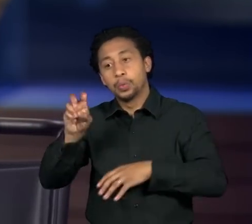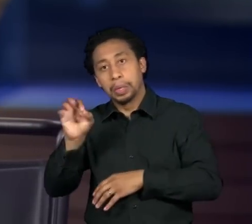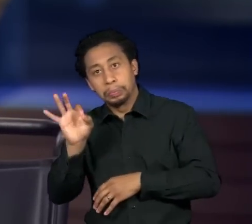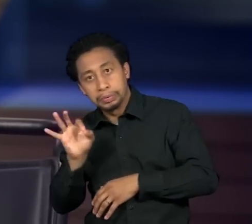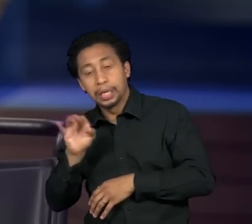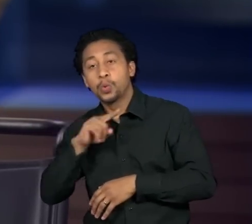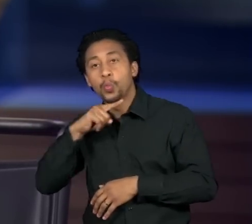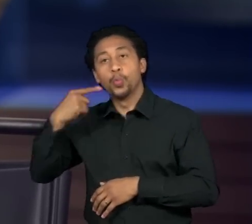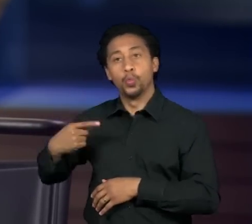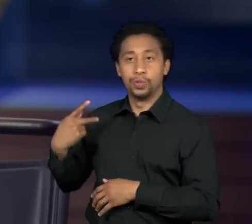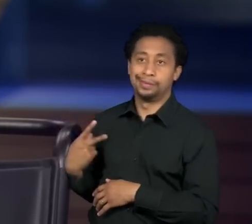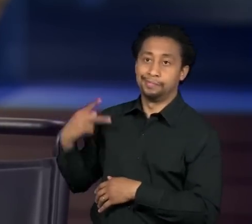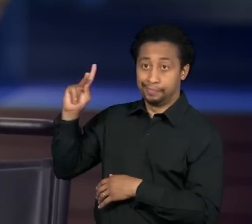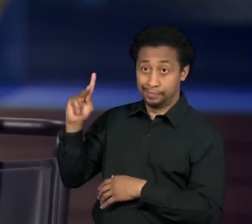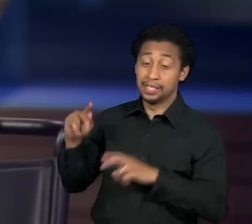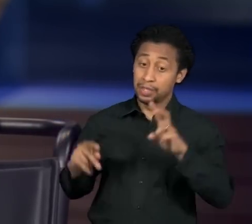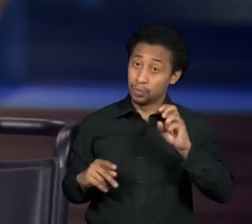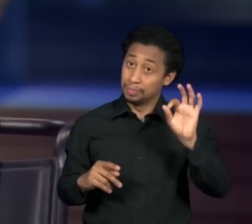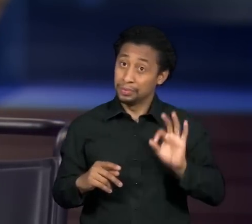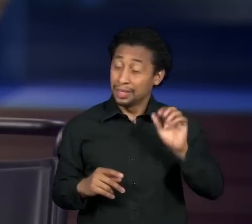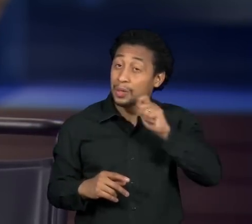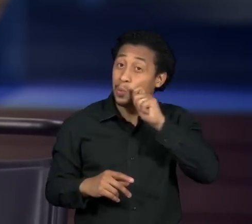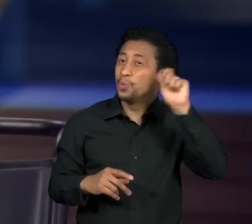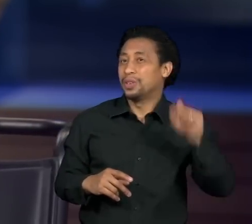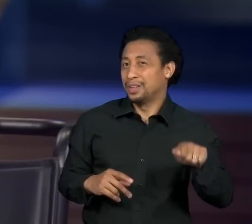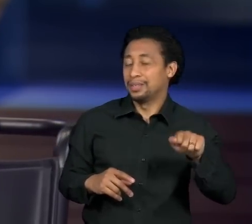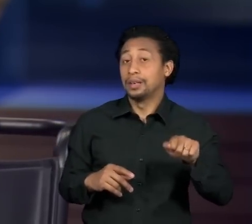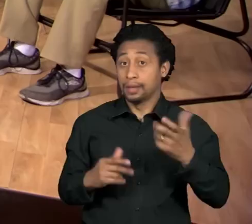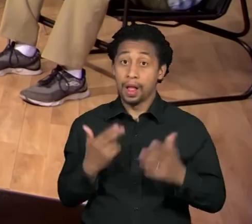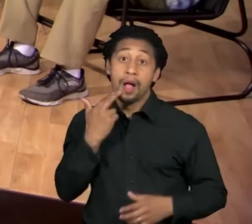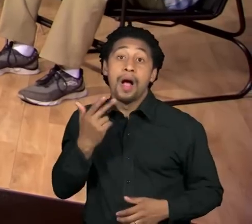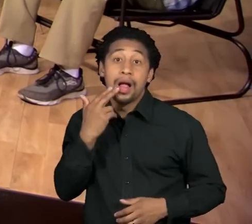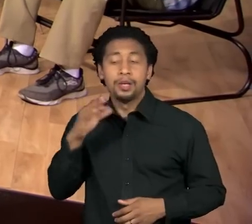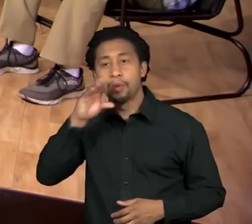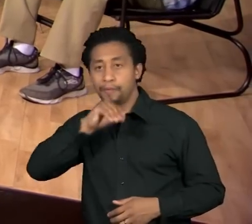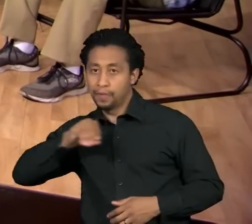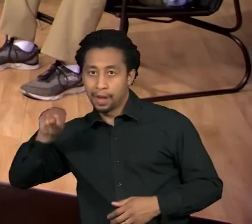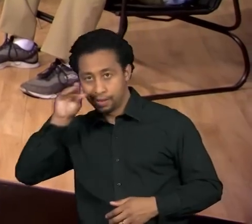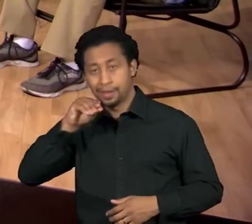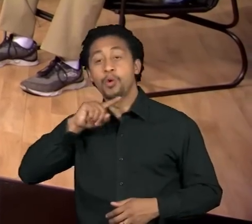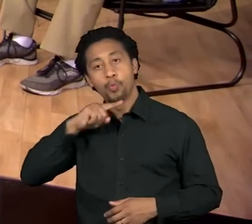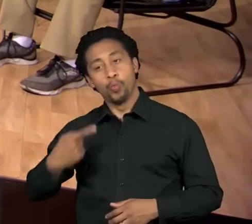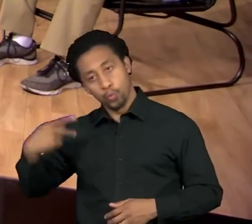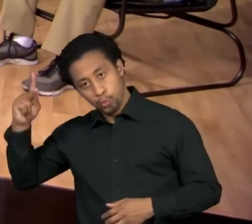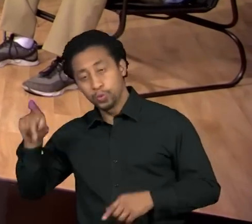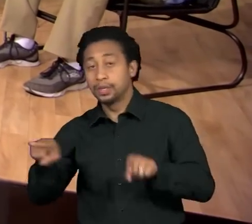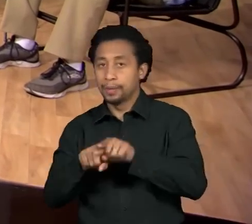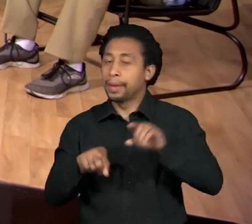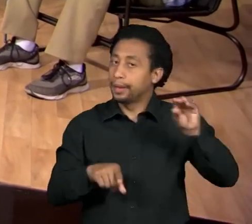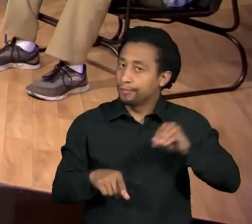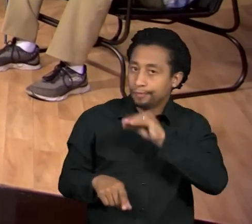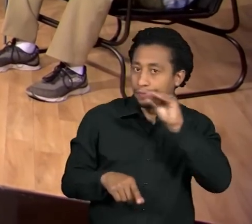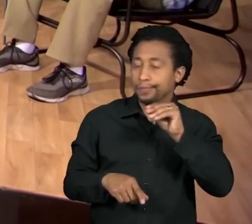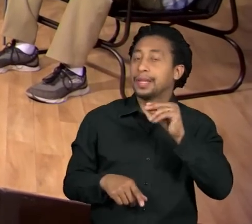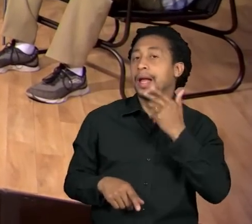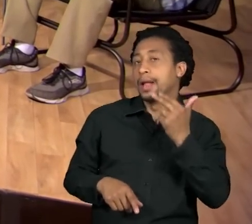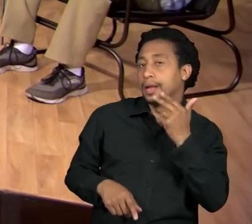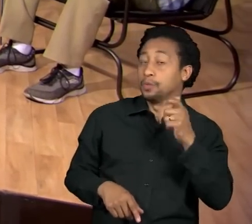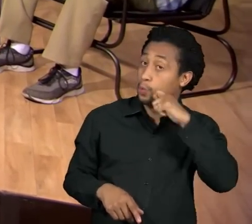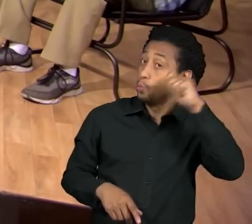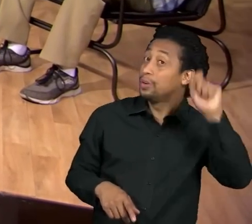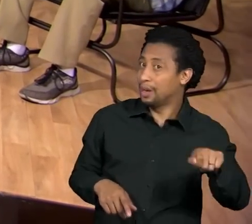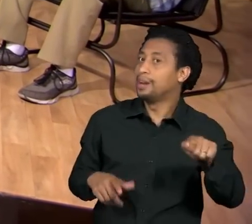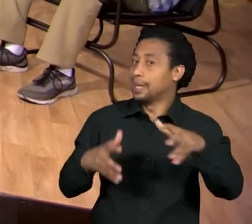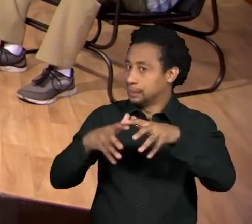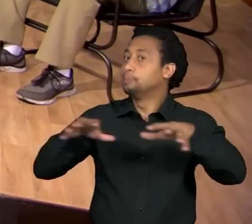parte é de origem ucraniana, né? Uns falam russo, outros ucranianos. Então, essa também é a tragédia da Ucrânia. Não só tem influência de fora,